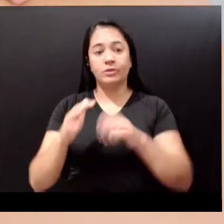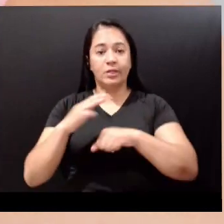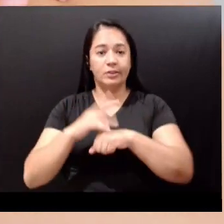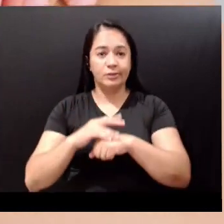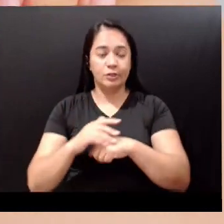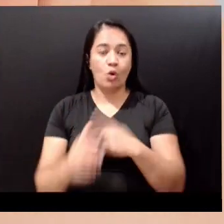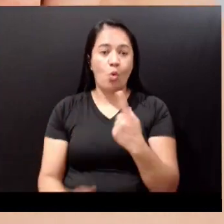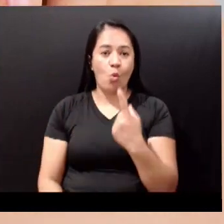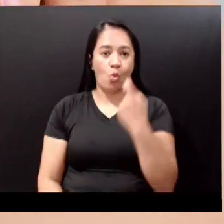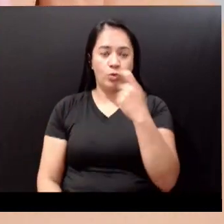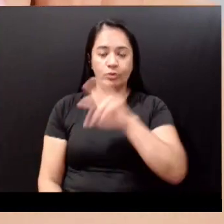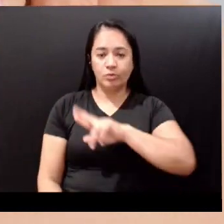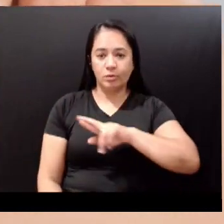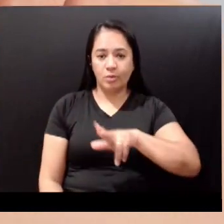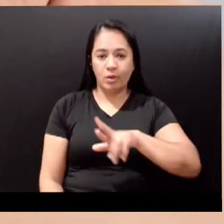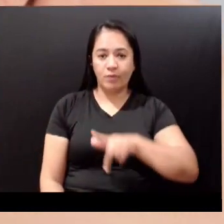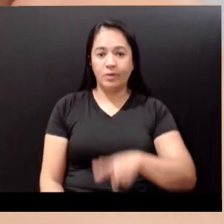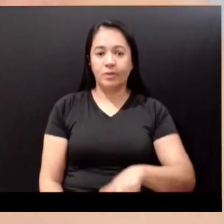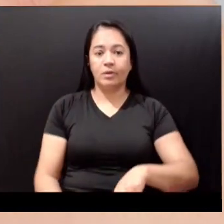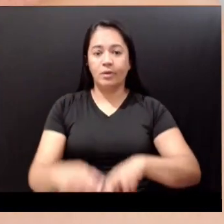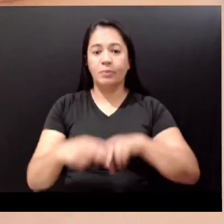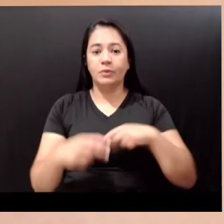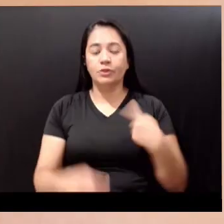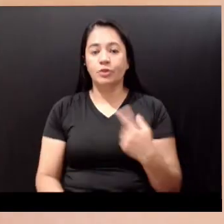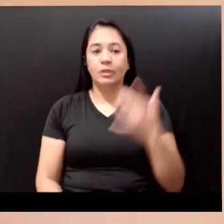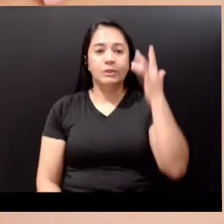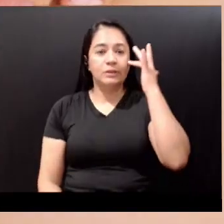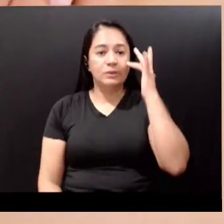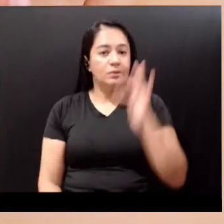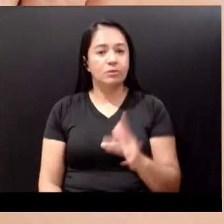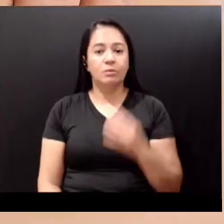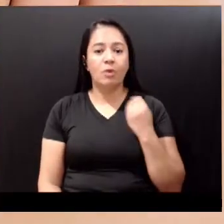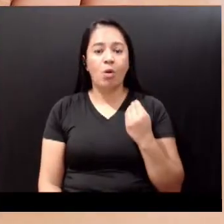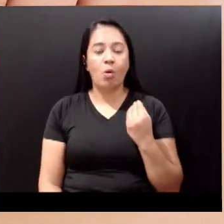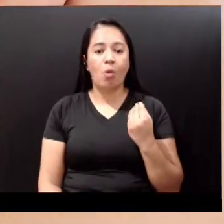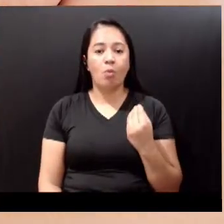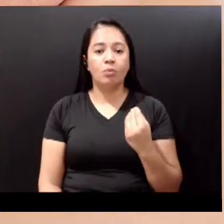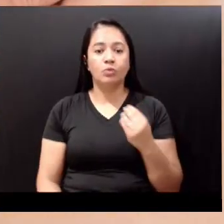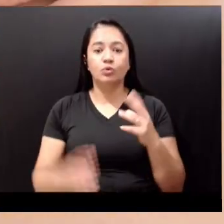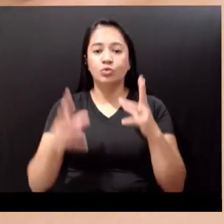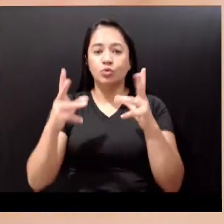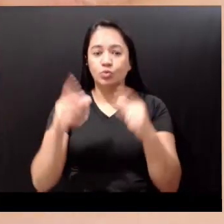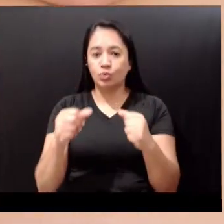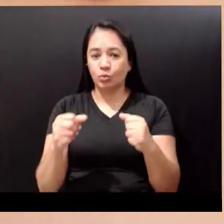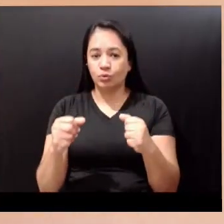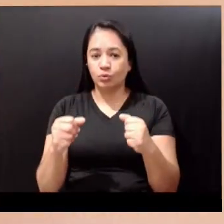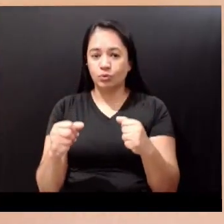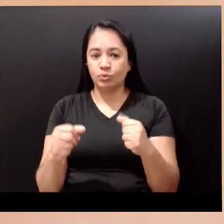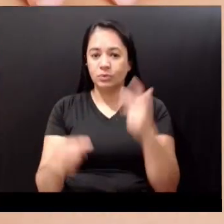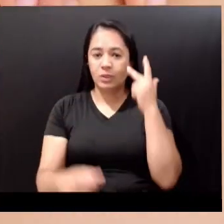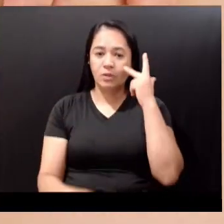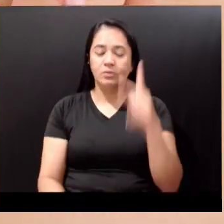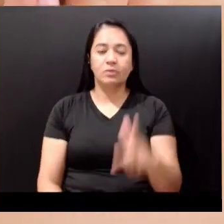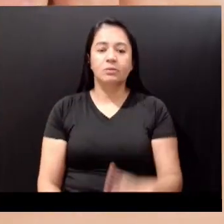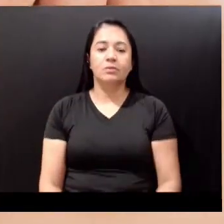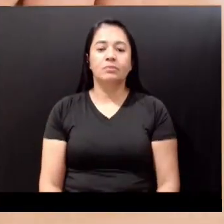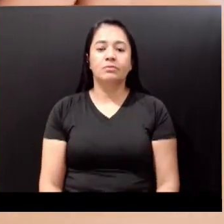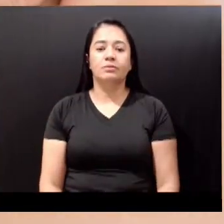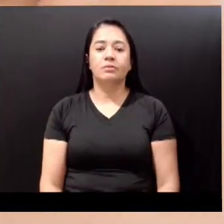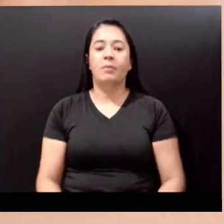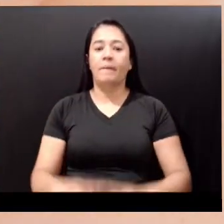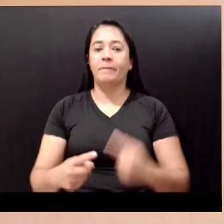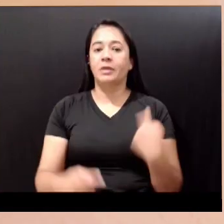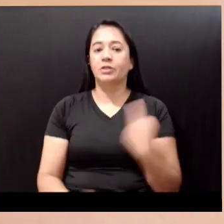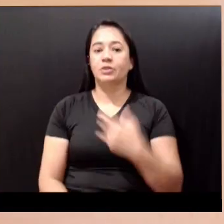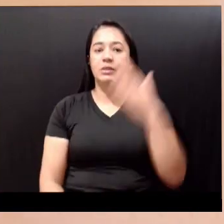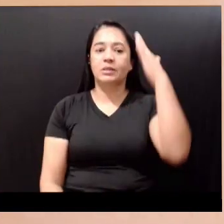a doença, não é um único fator. E a gente não compreende ainda completamente todos esses fatores. Mas nós sabemos,